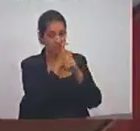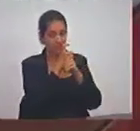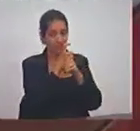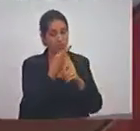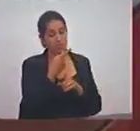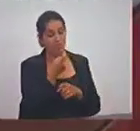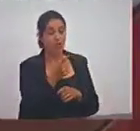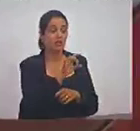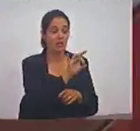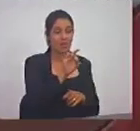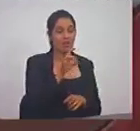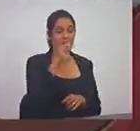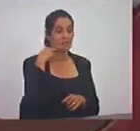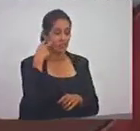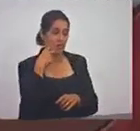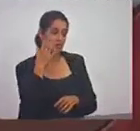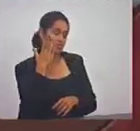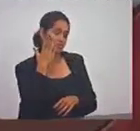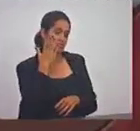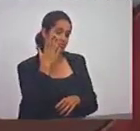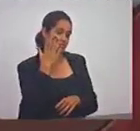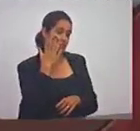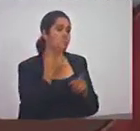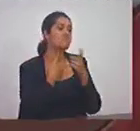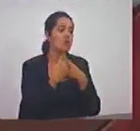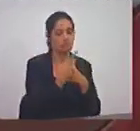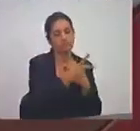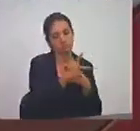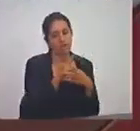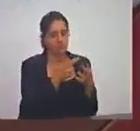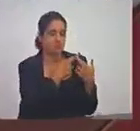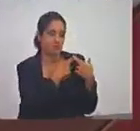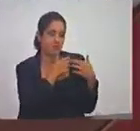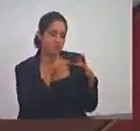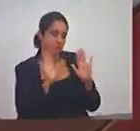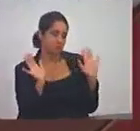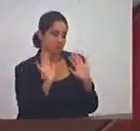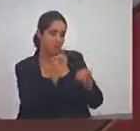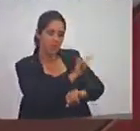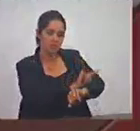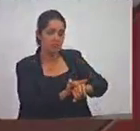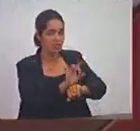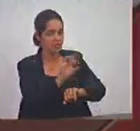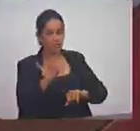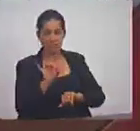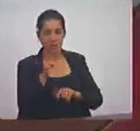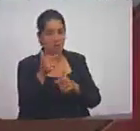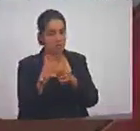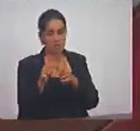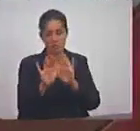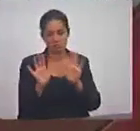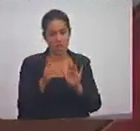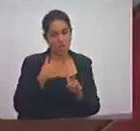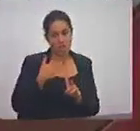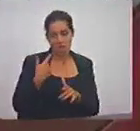vereadores, porque eu entendo cada um aqui, e respeito todos, como eu disse para o Hermes também, respeito a opinião dele, ele foi, o problema é dele, não tenho nada com isso. Eu acho